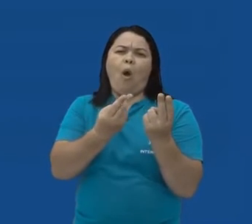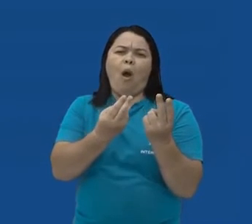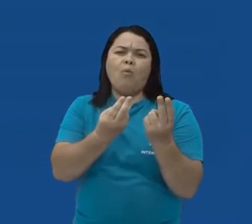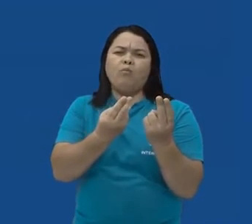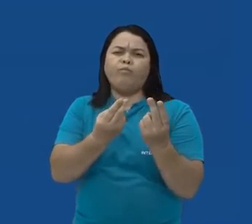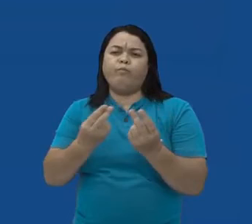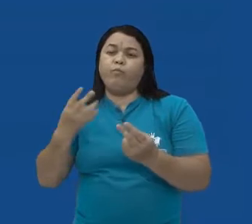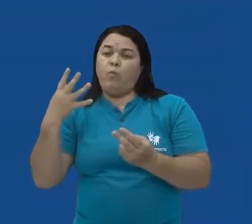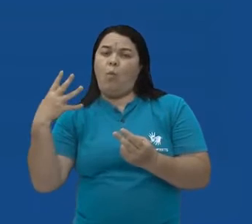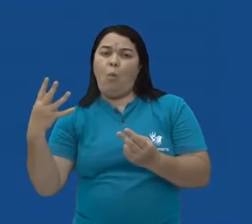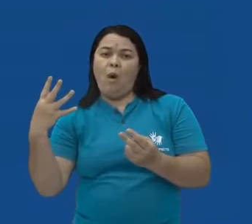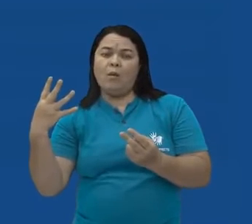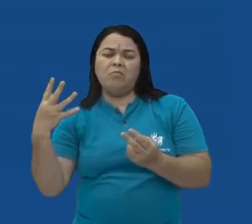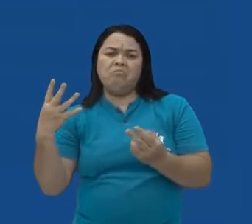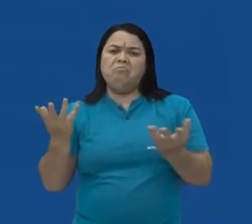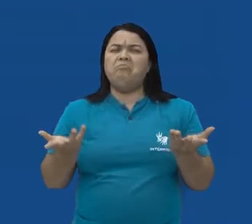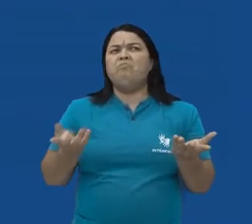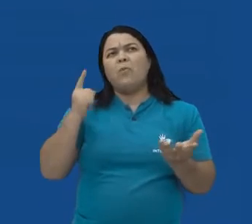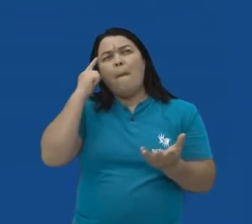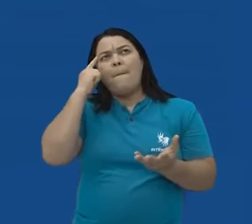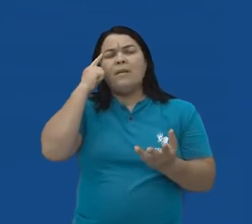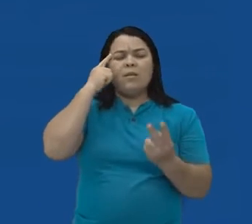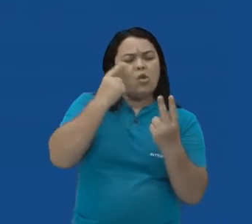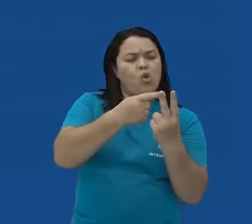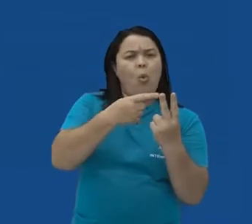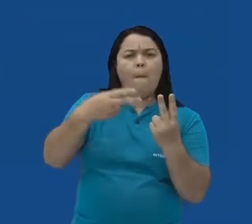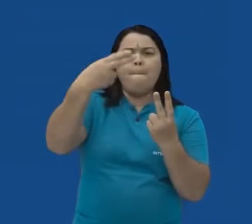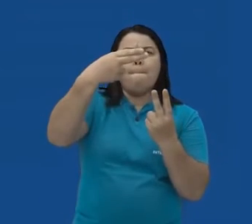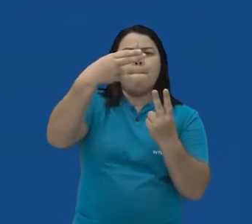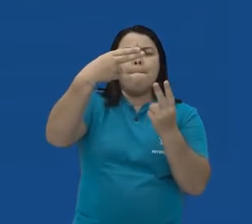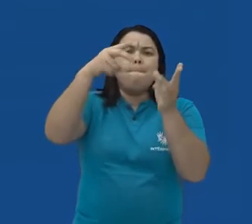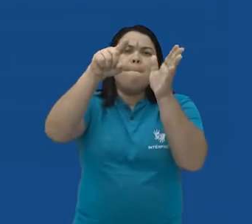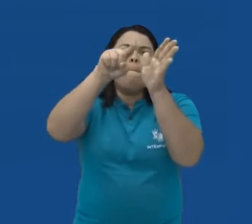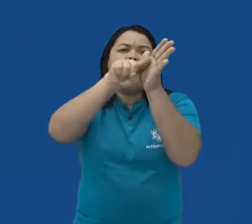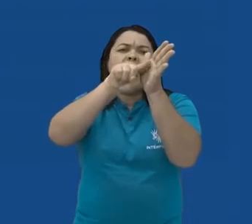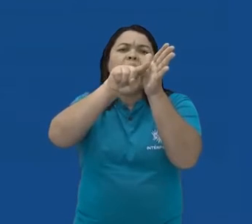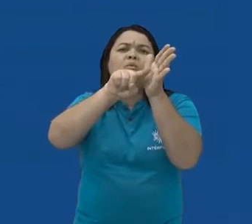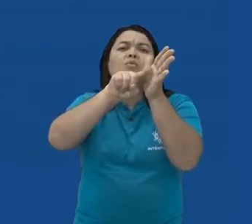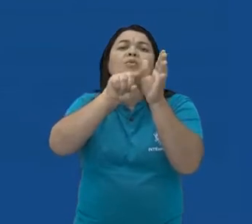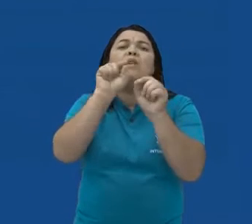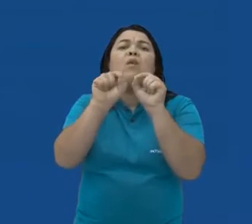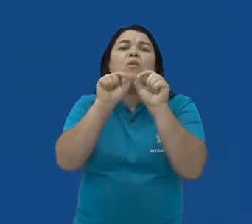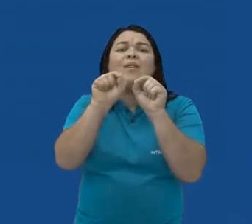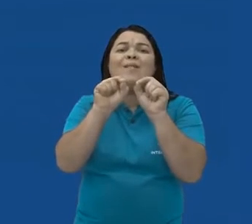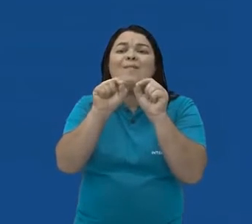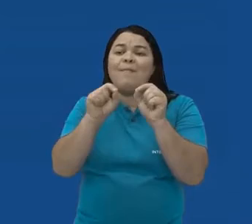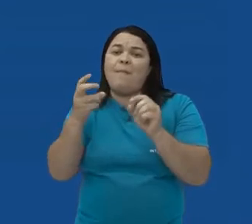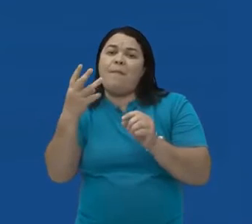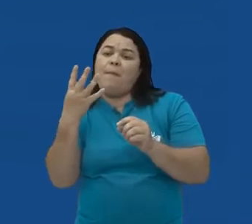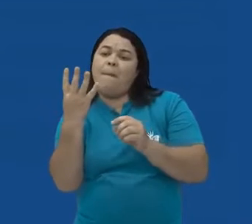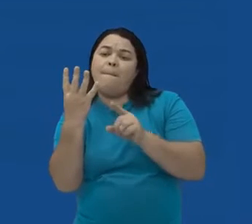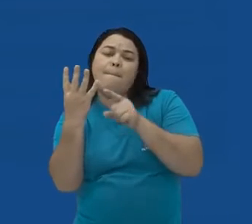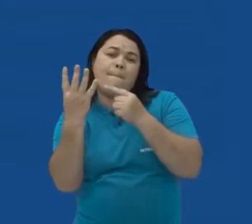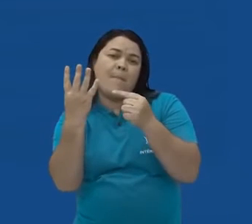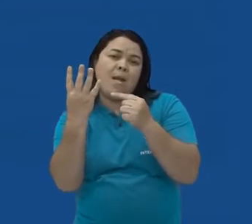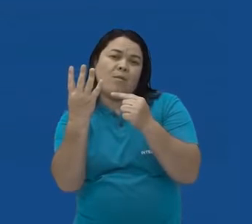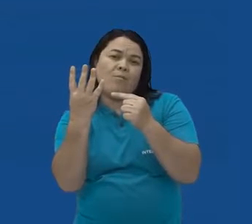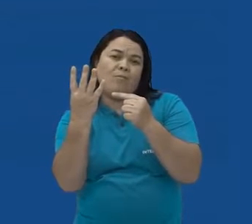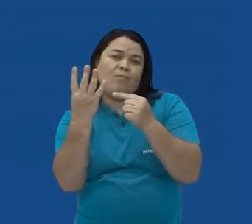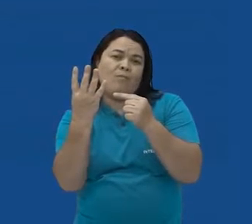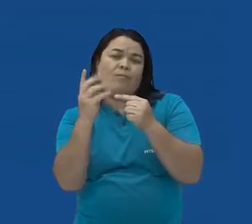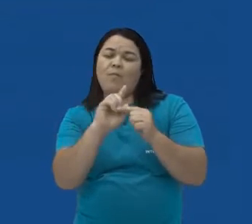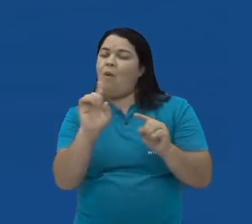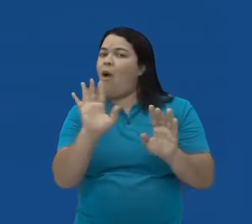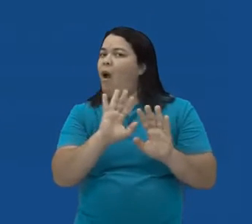igual a 4, logo então, 2 elevado a menos 2 é igual a menos 4, certo? Não,